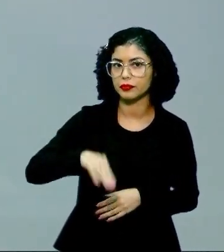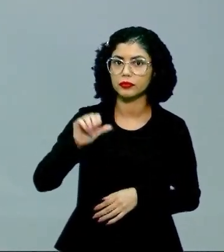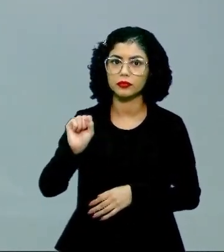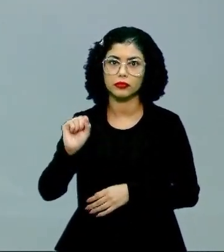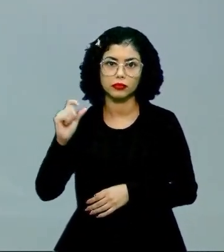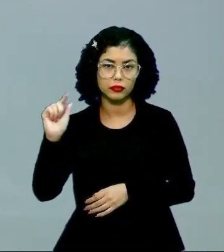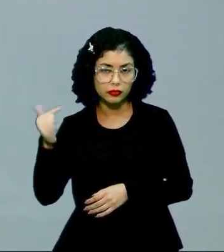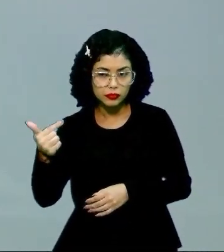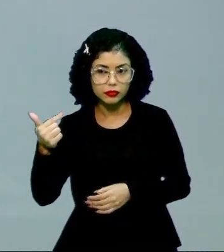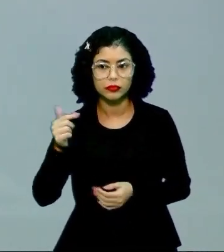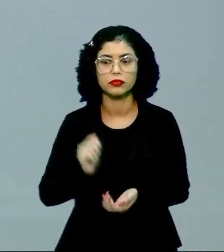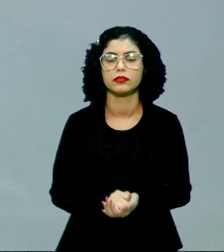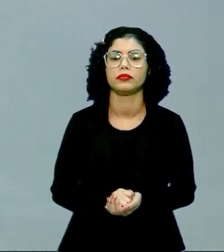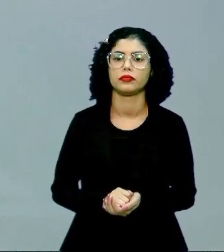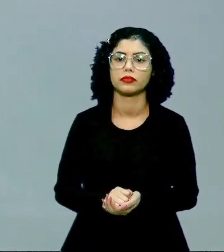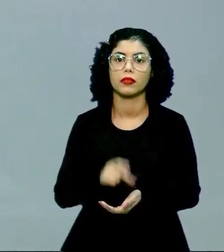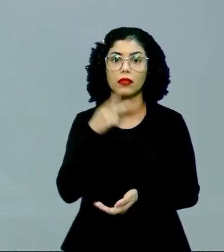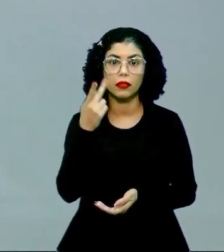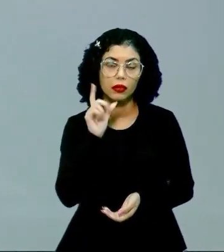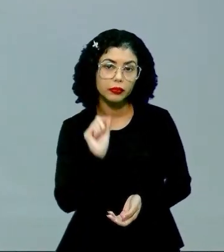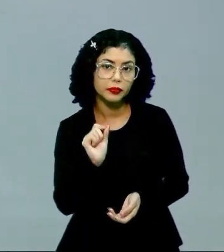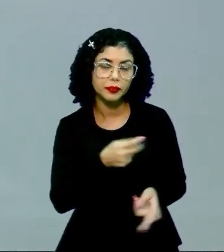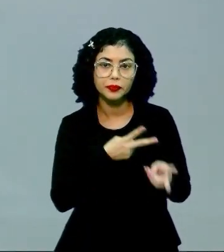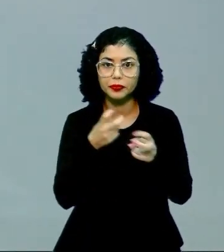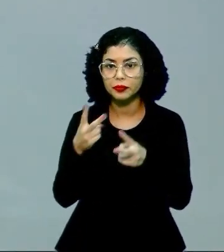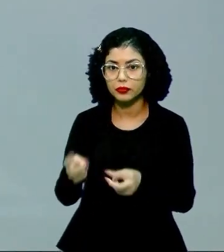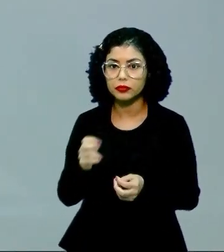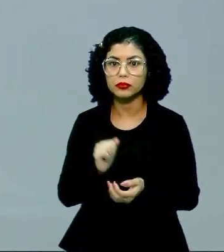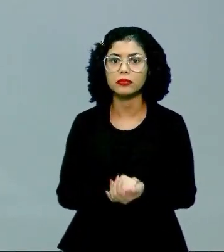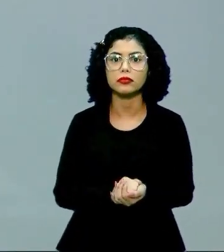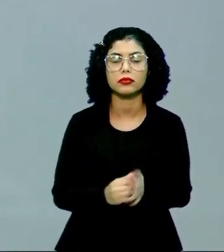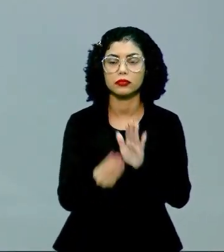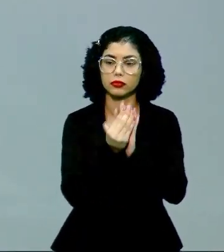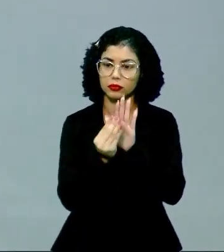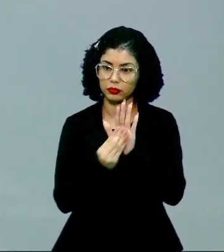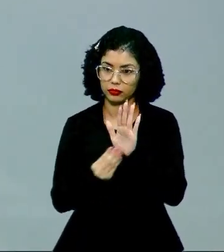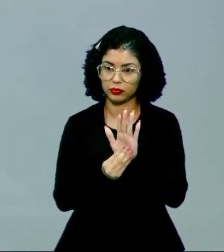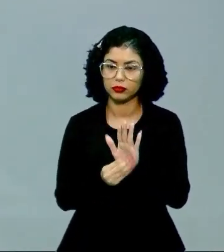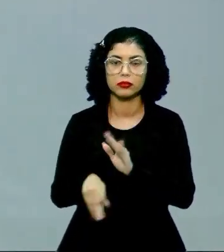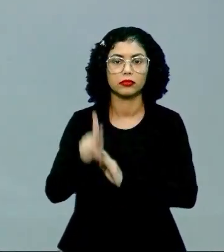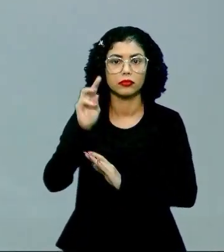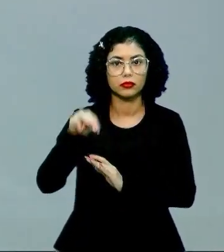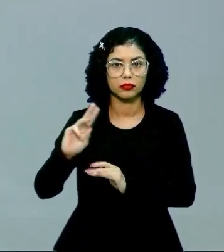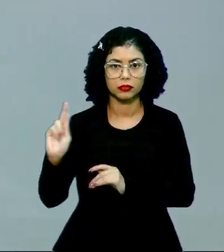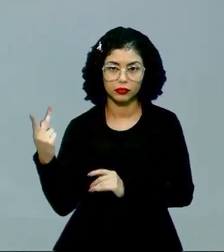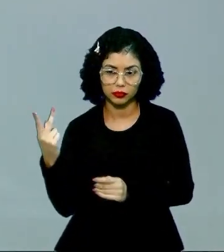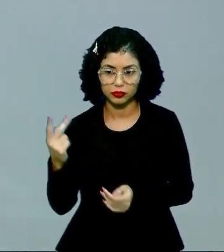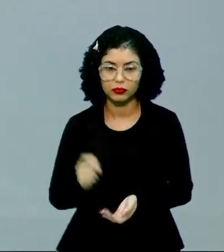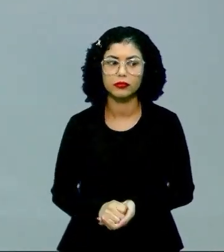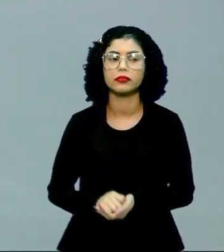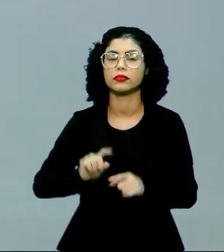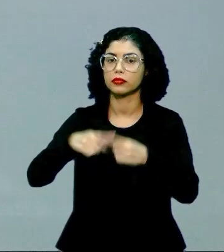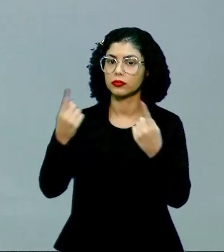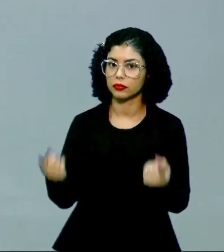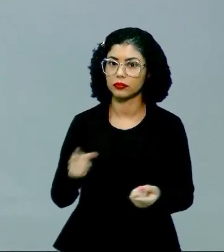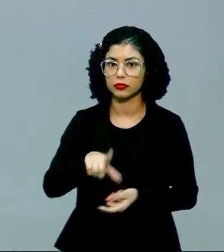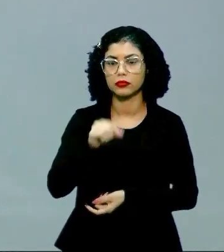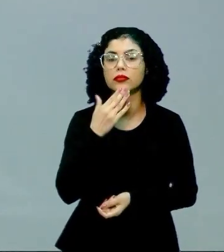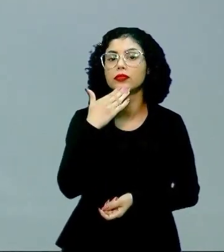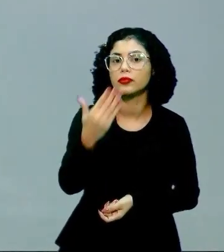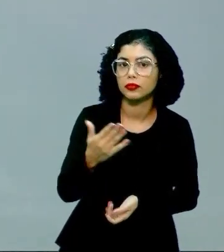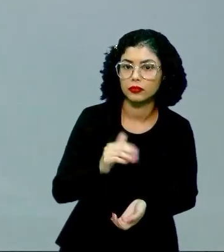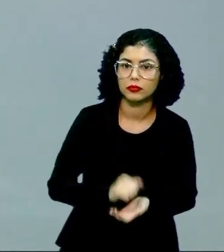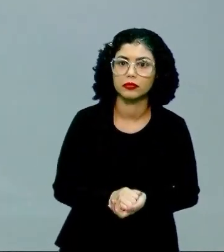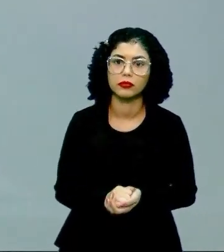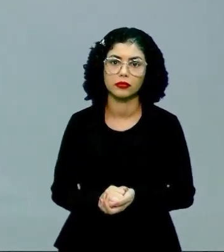Então nesse caso da questão a gente observa que temos um valor que é dado em quilômetros porh mas as alternativas elas pedem esse